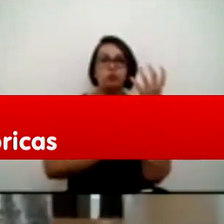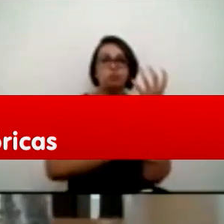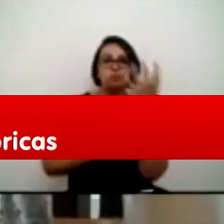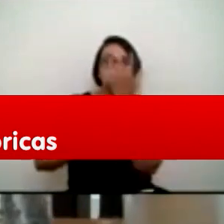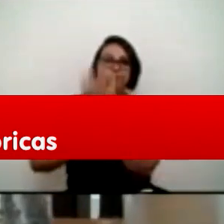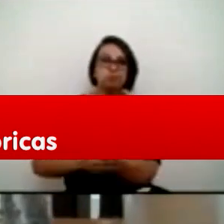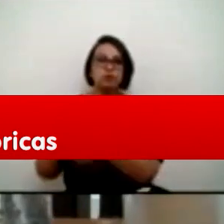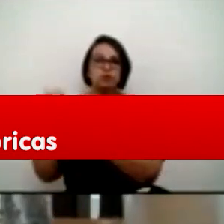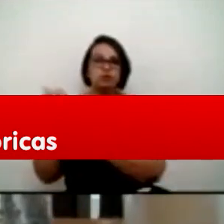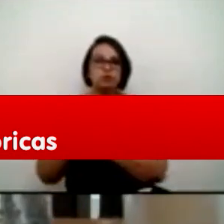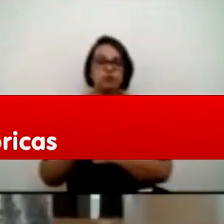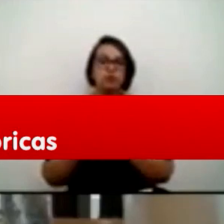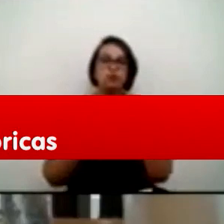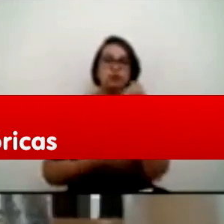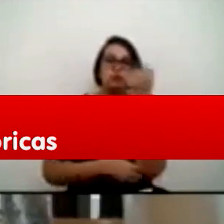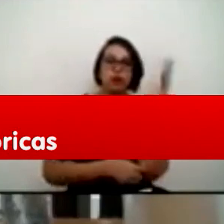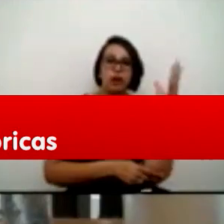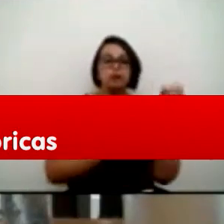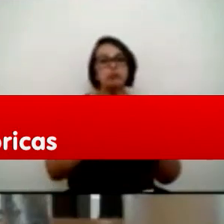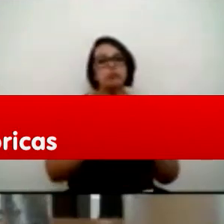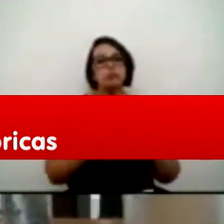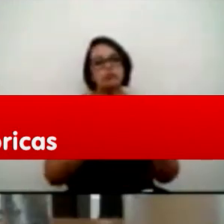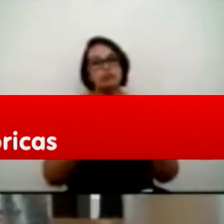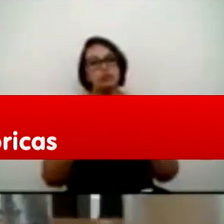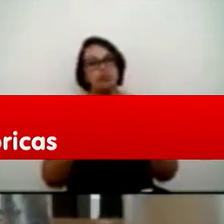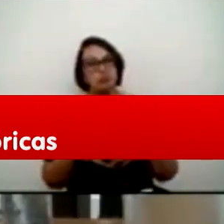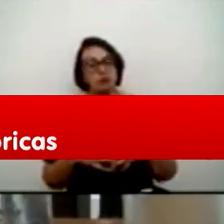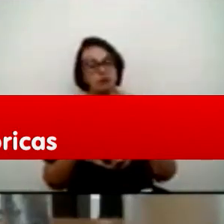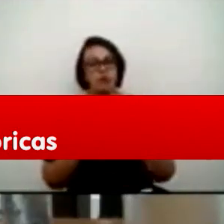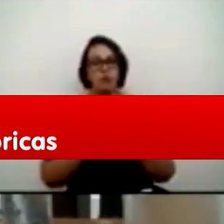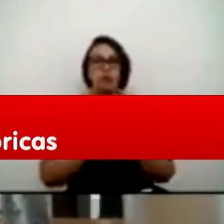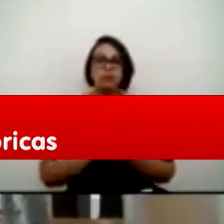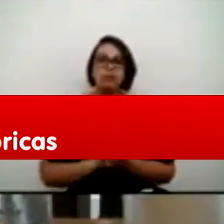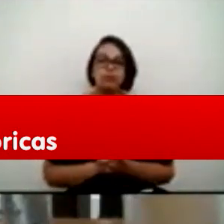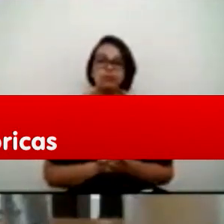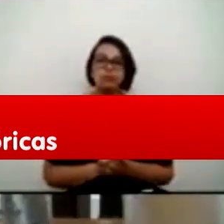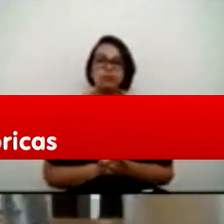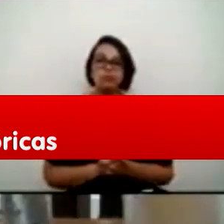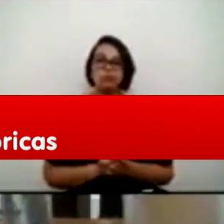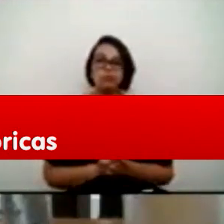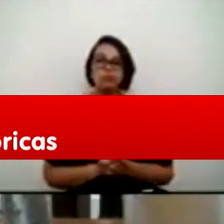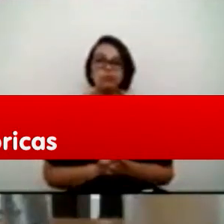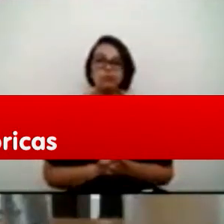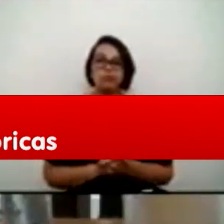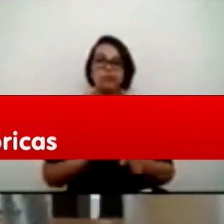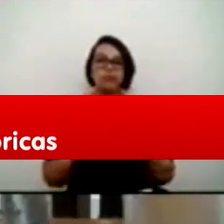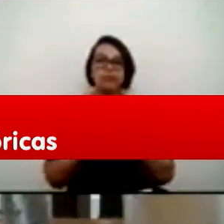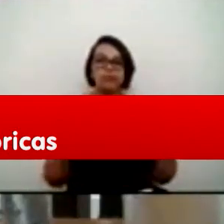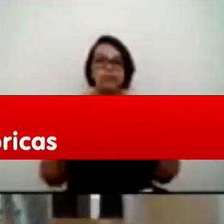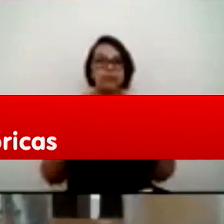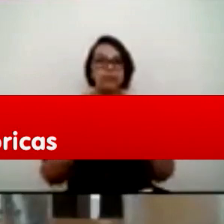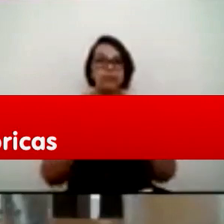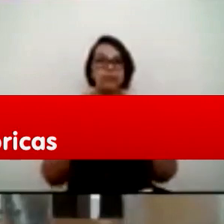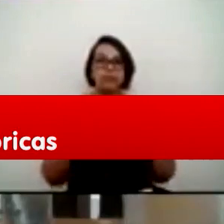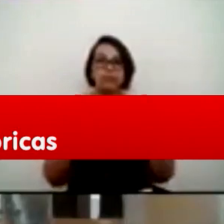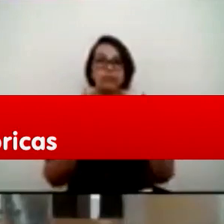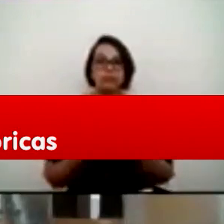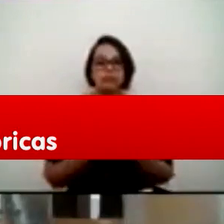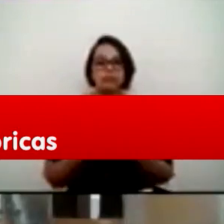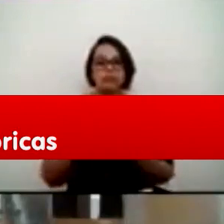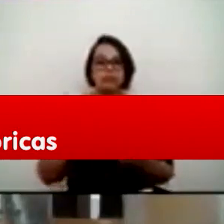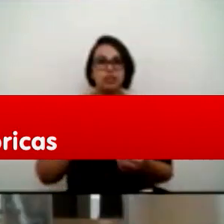substituição de árvores no Município de Petrópolis e da outras providências sala da das sessões